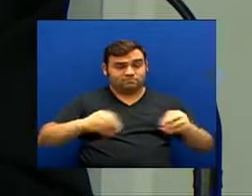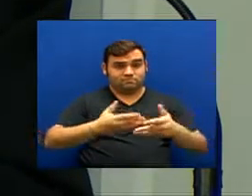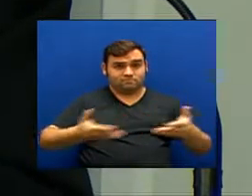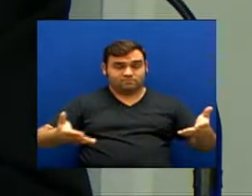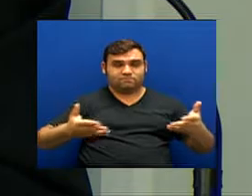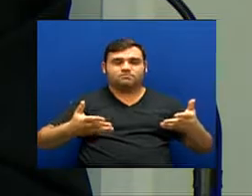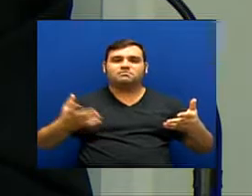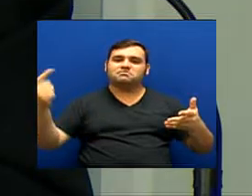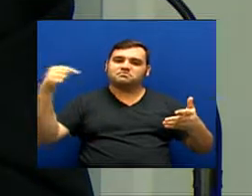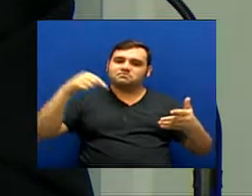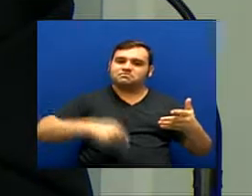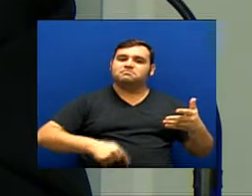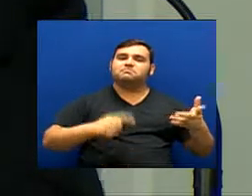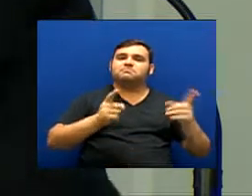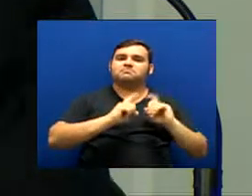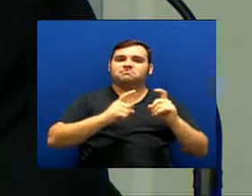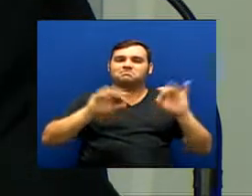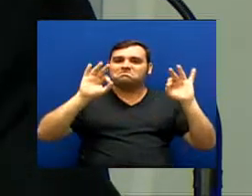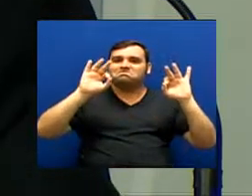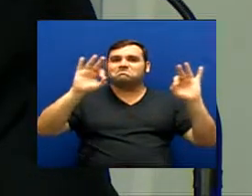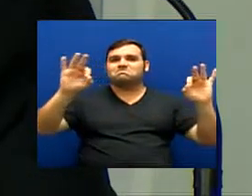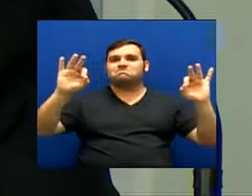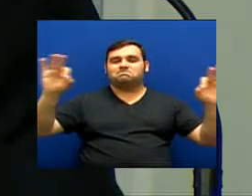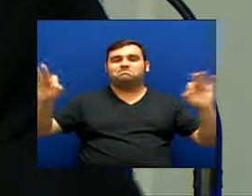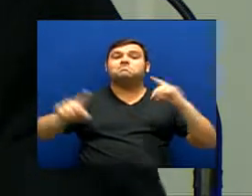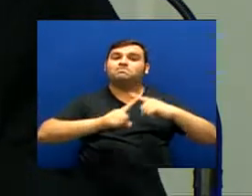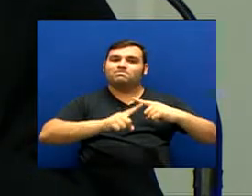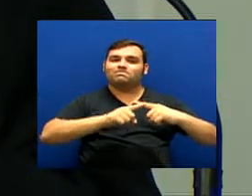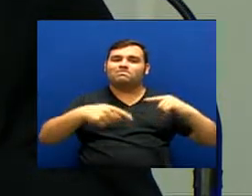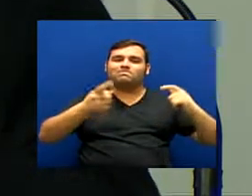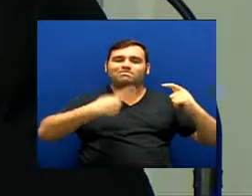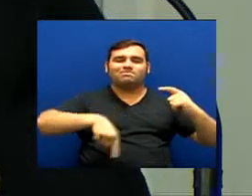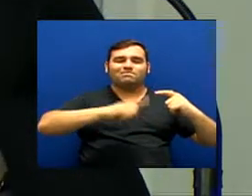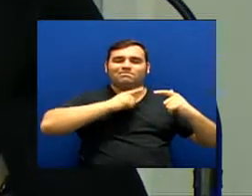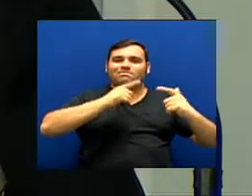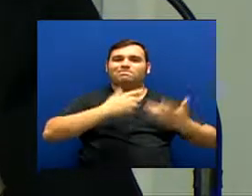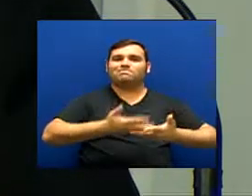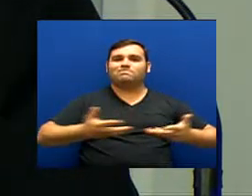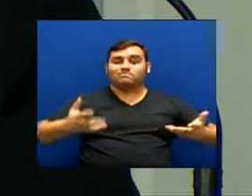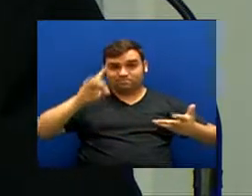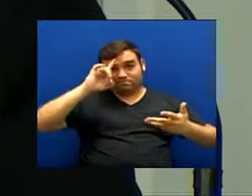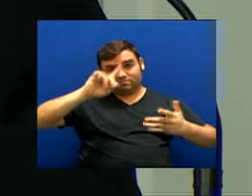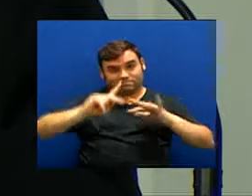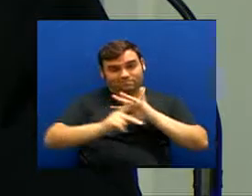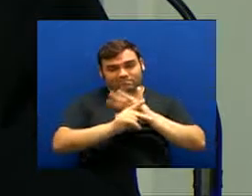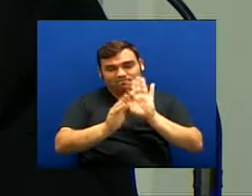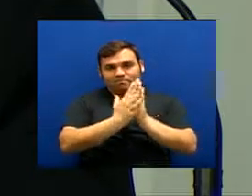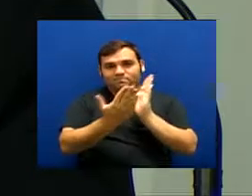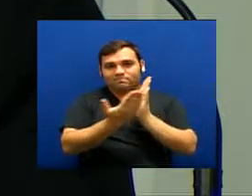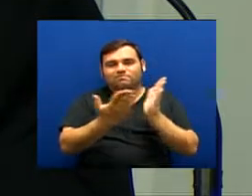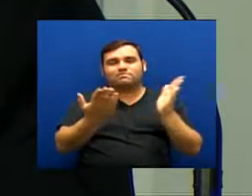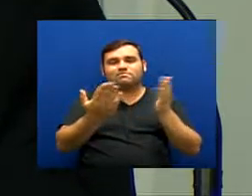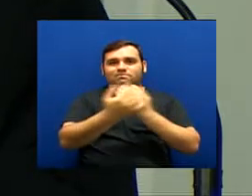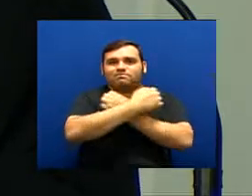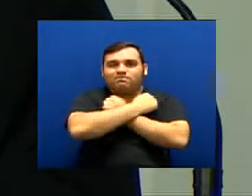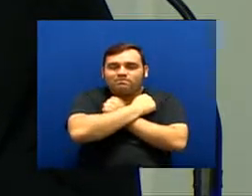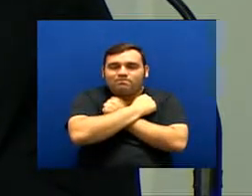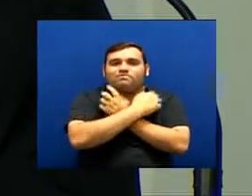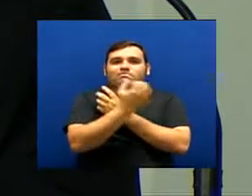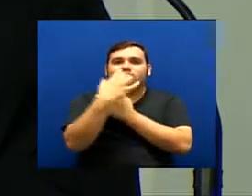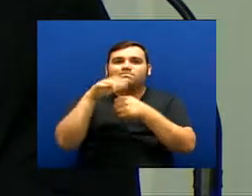119. Eu uso muito na minha vida, nos momentos que eu preciso mesmo e clarear o